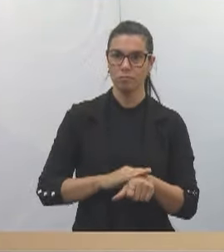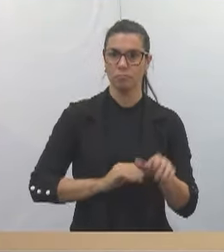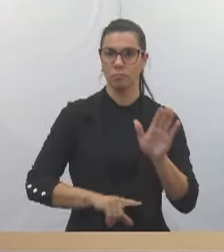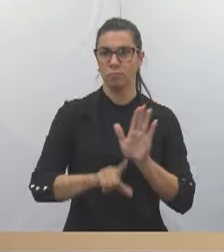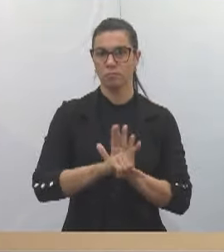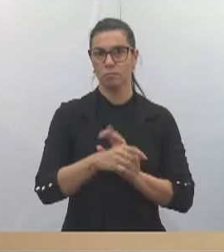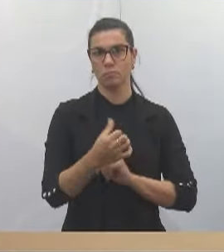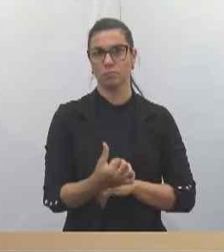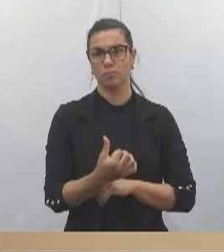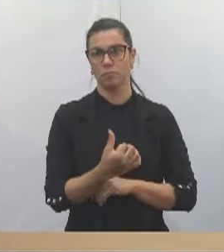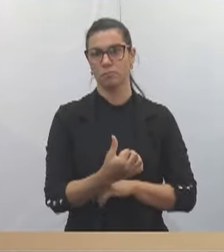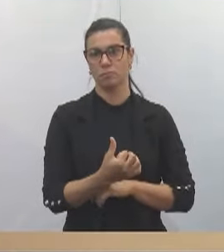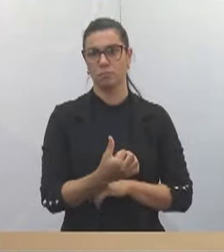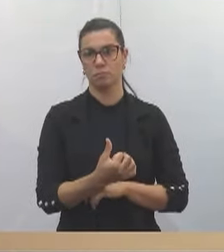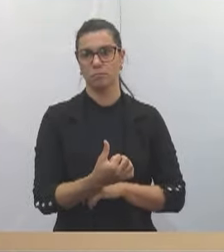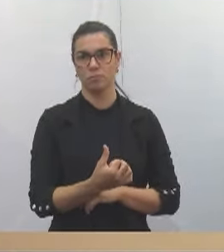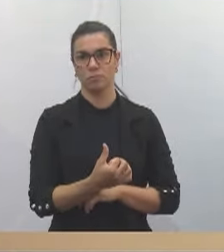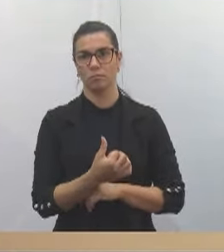número